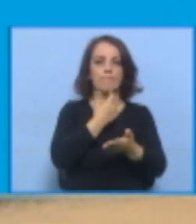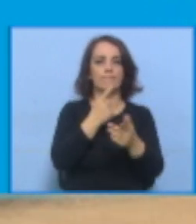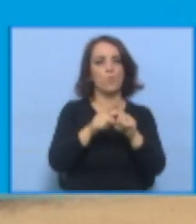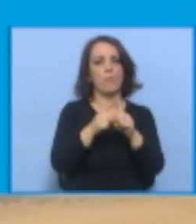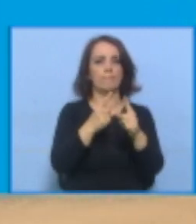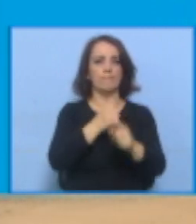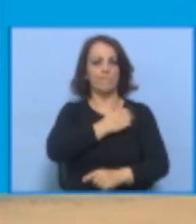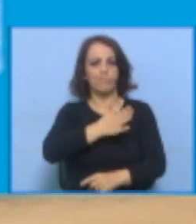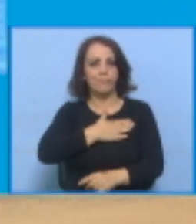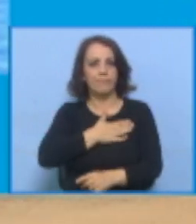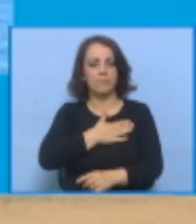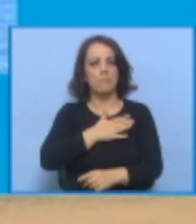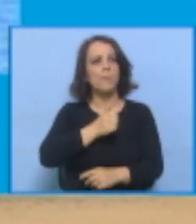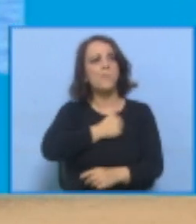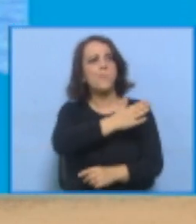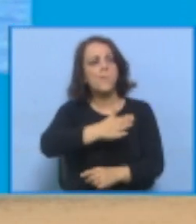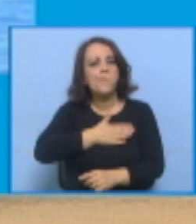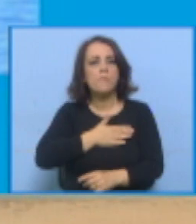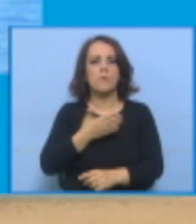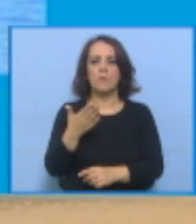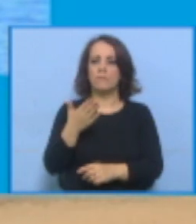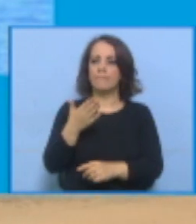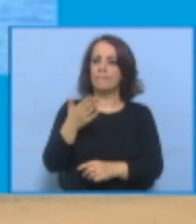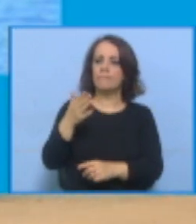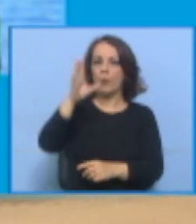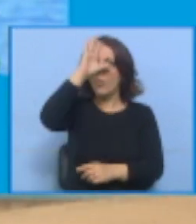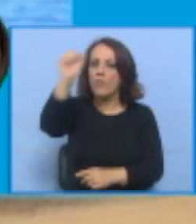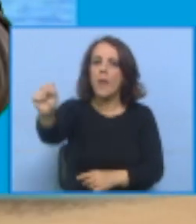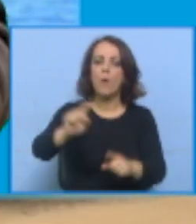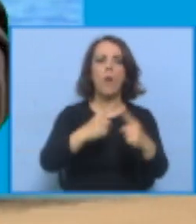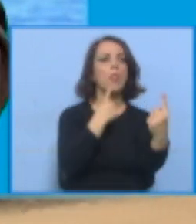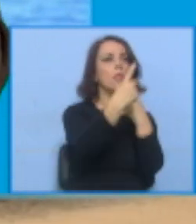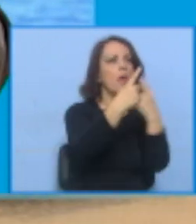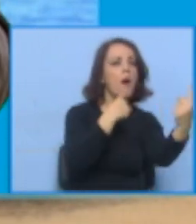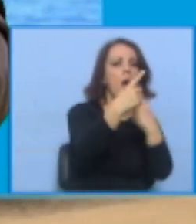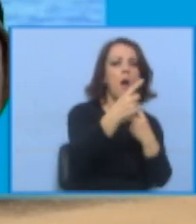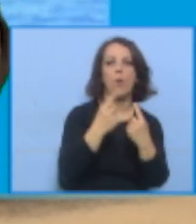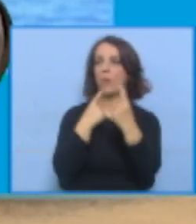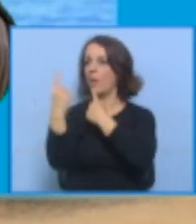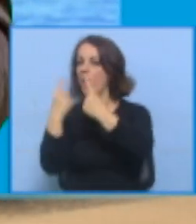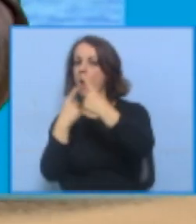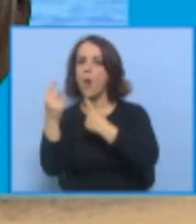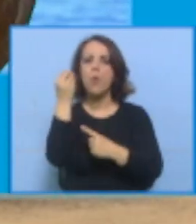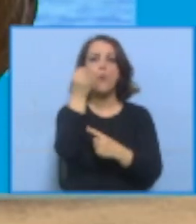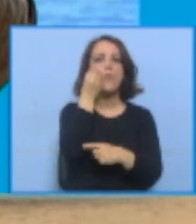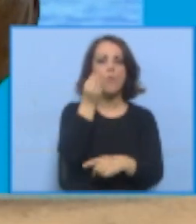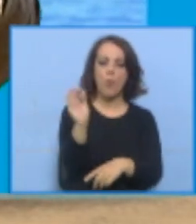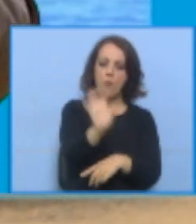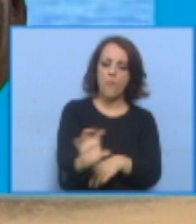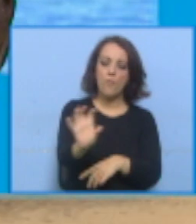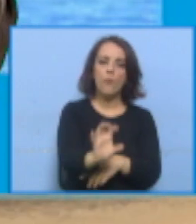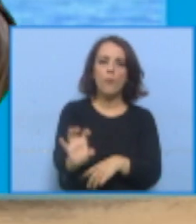as empresas e com os governos, que pudessem encontrar formas de